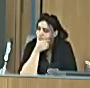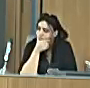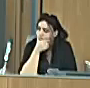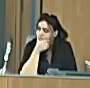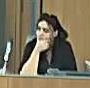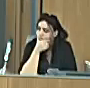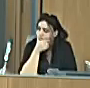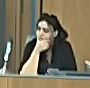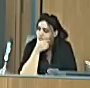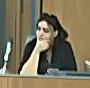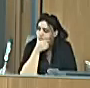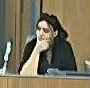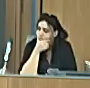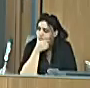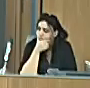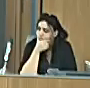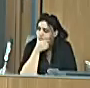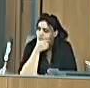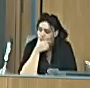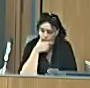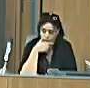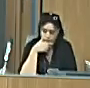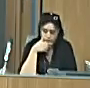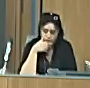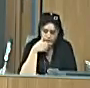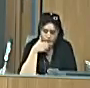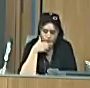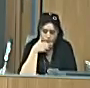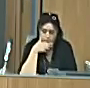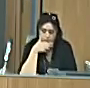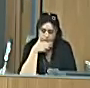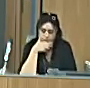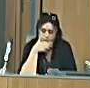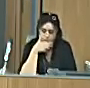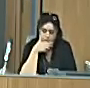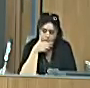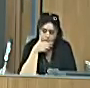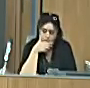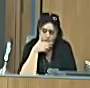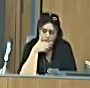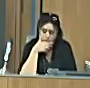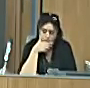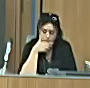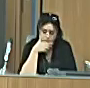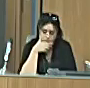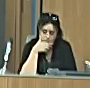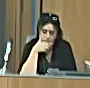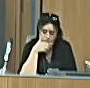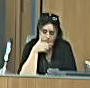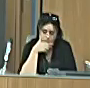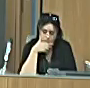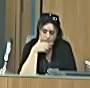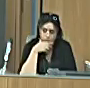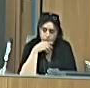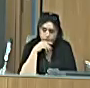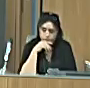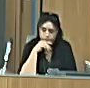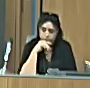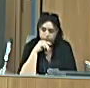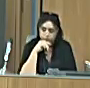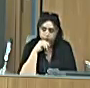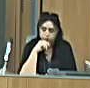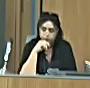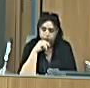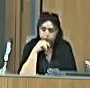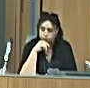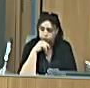e terá garantia jurídica de que a ação que está fazendo ali dentro da unidade socioeducativa ela será respaldada